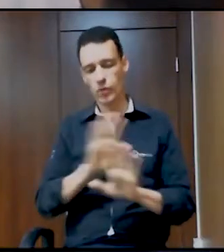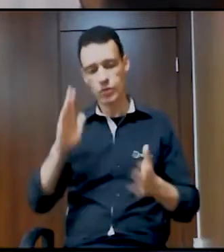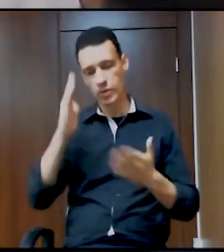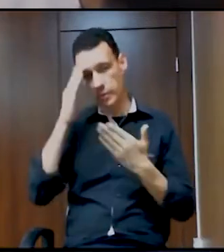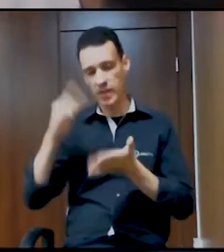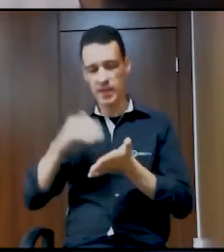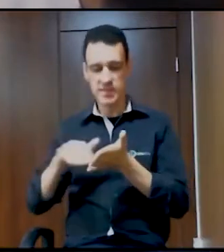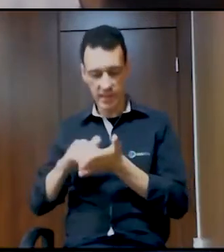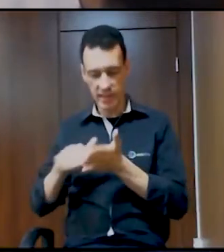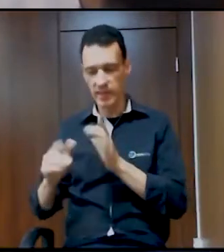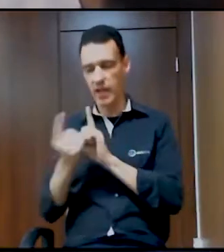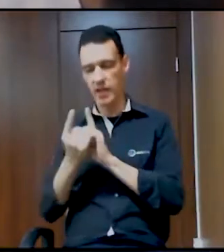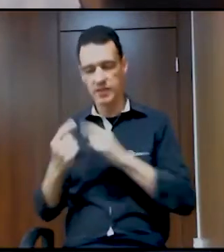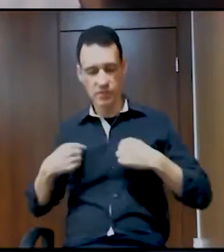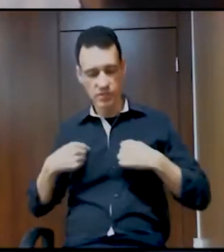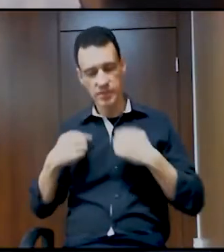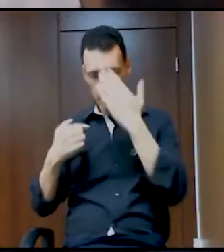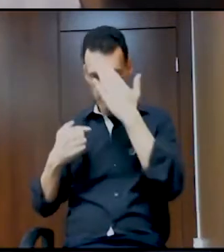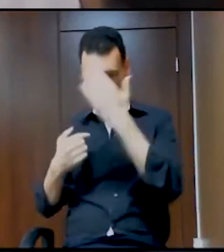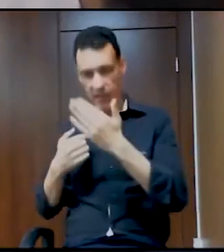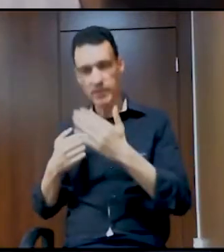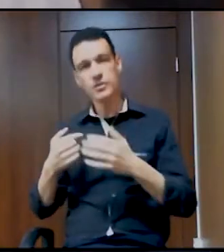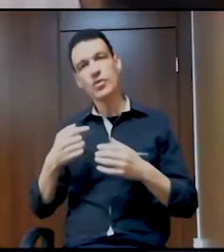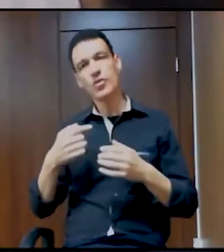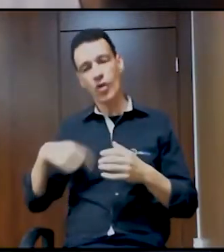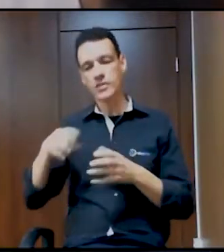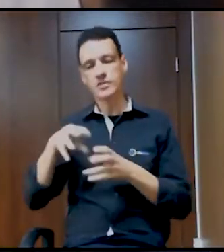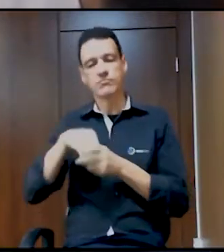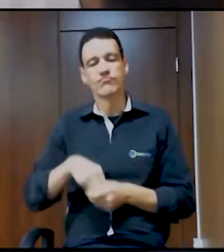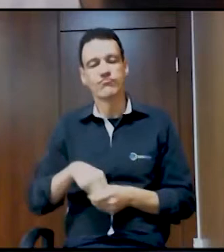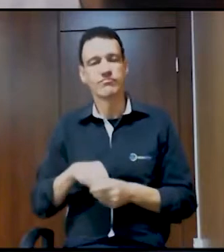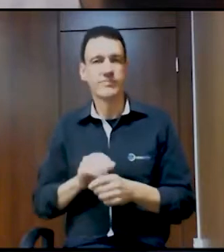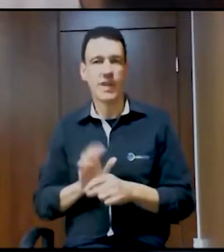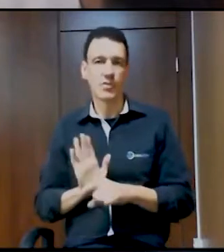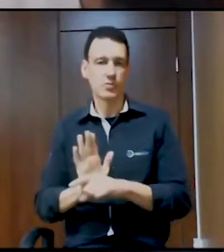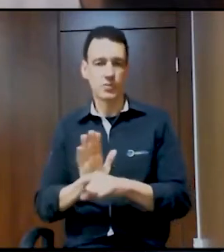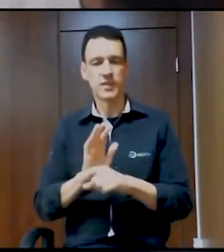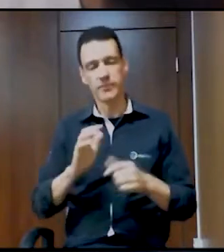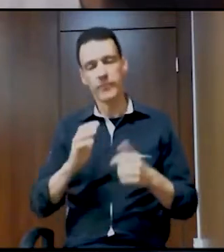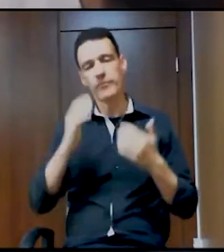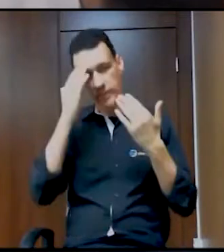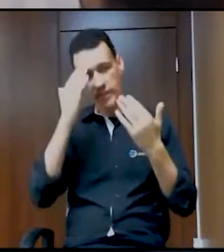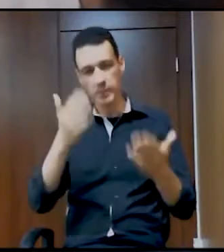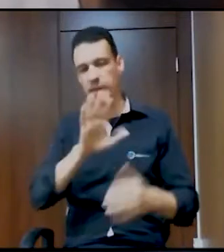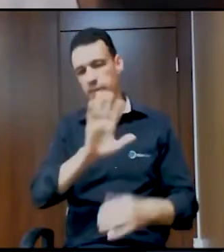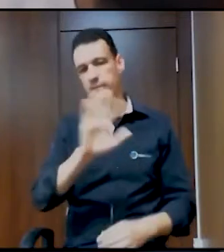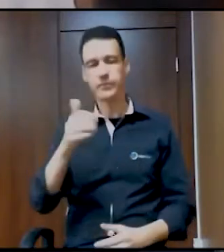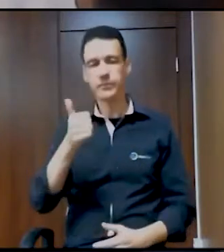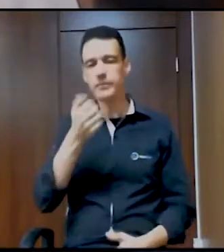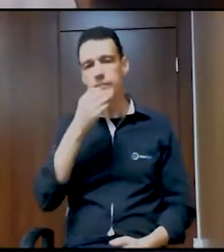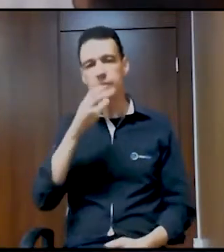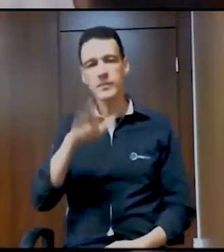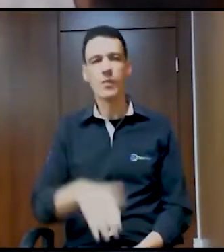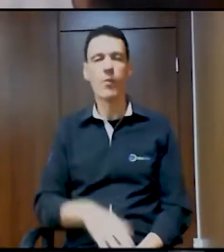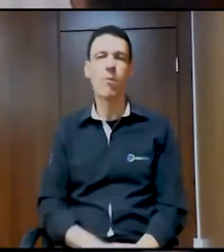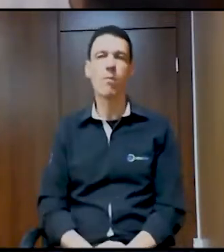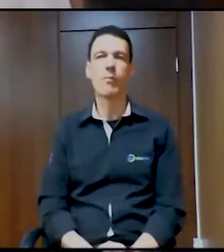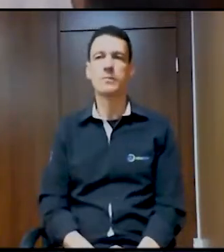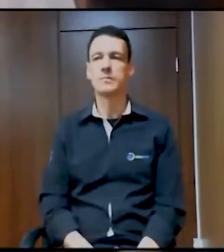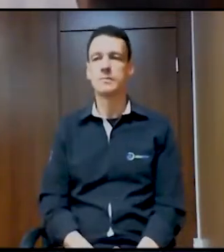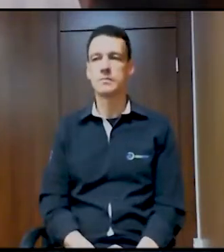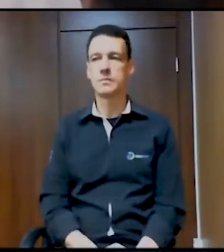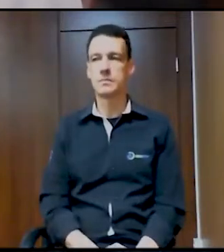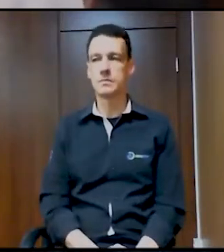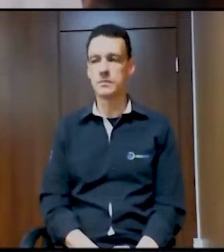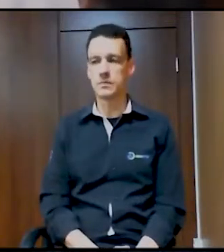ter me atendido, e estamos juntos no conjunto. Essa é a minha fala e a fala da minha comunidade. Obrigado a todos e uma boa tarde.